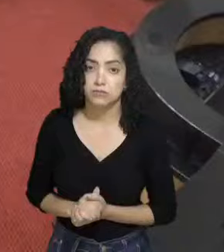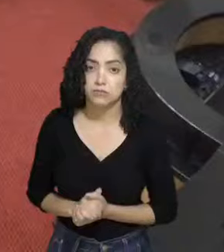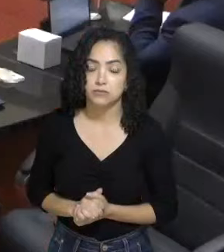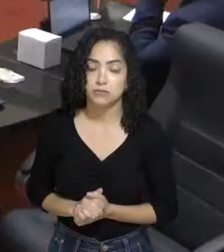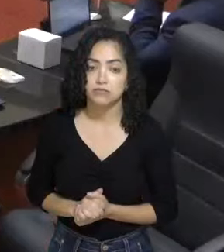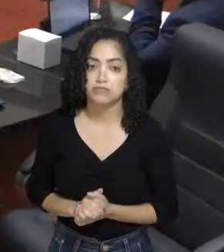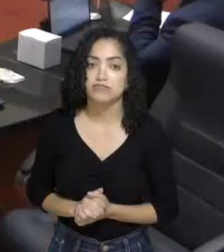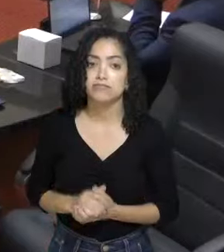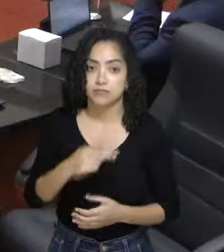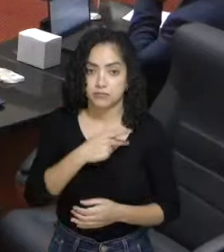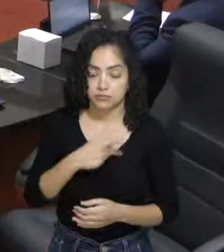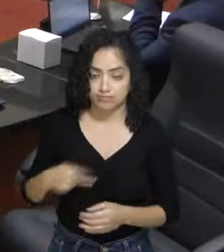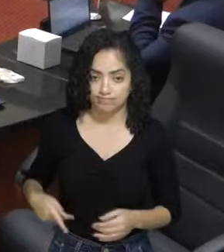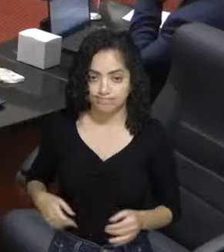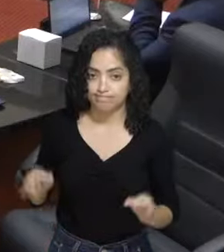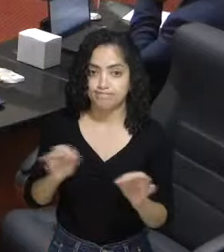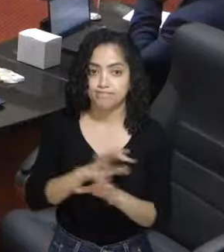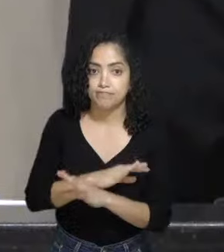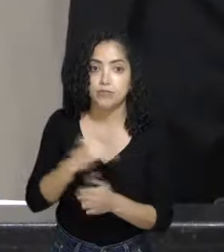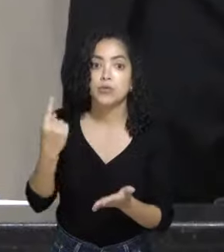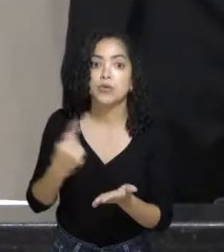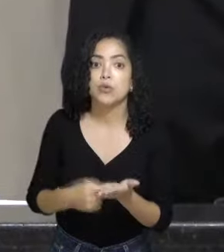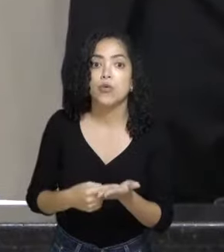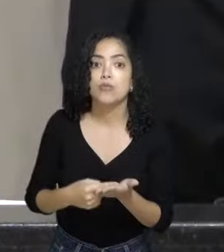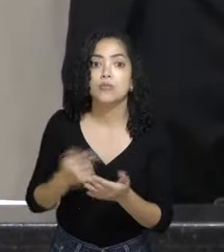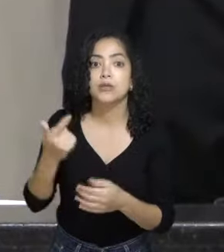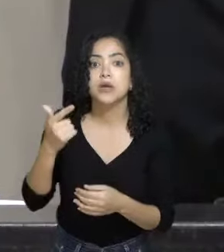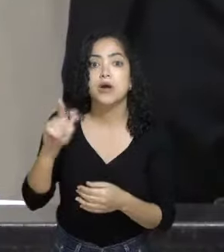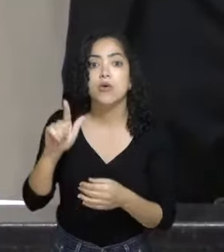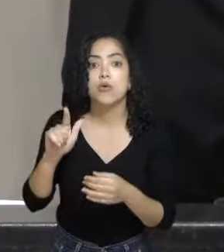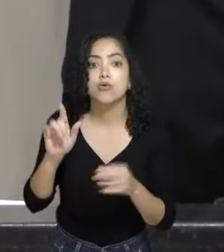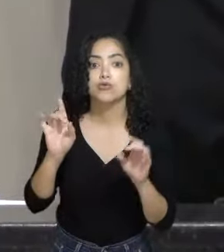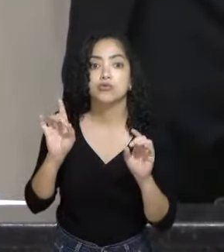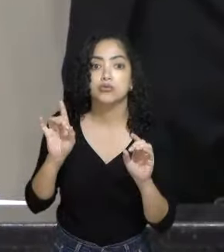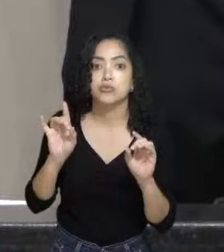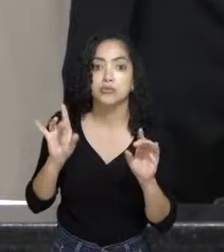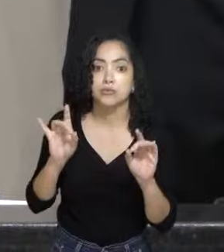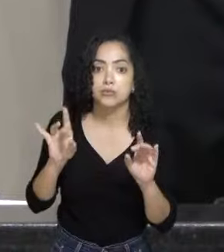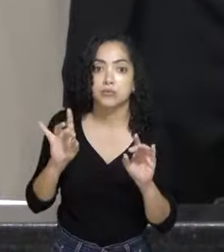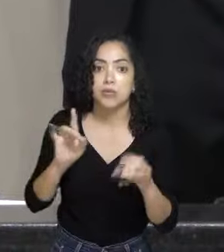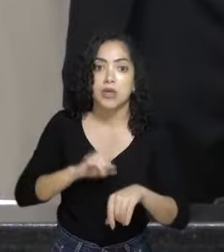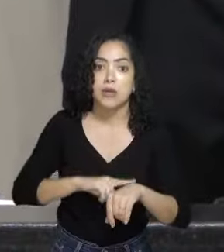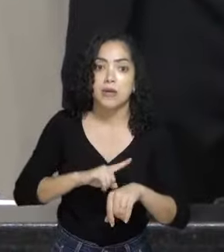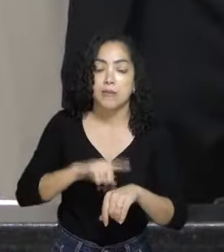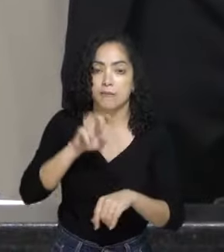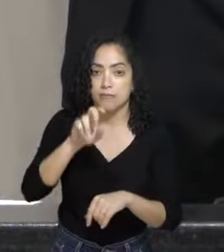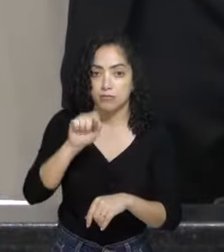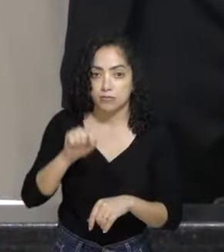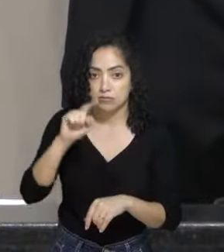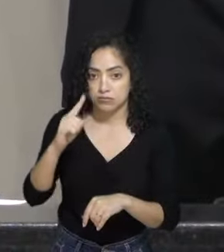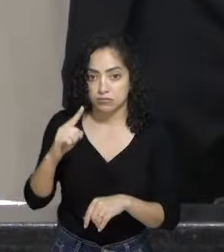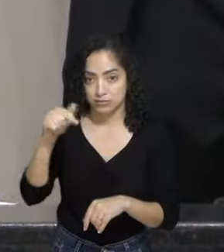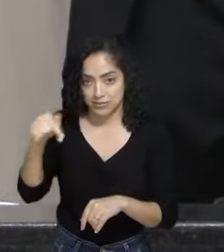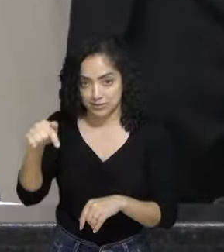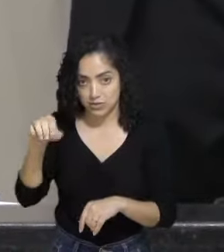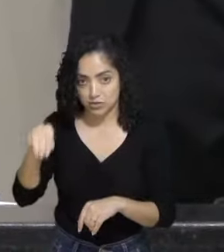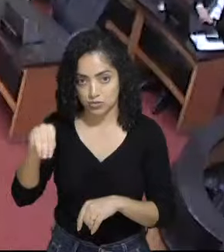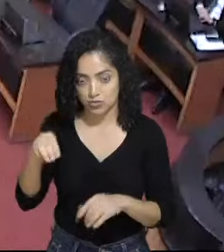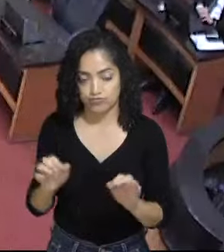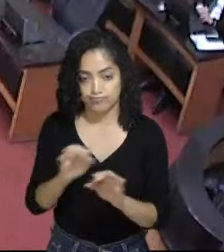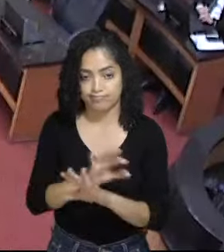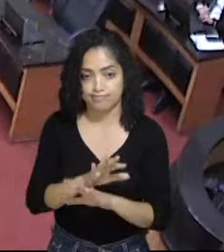Esta presidência encerra a presente sessão e convoca outra sessão extraordinária para as 17 horas e 7 minutos. Está encerrada a presente sessão.